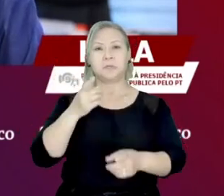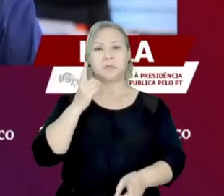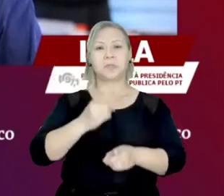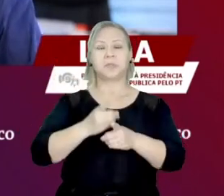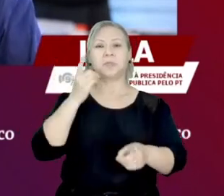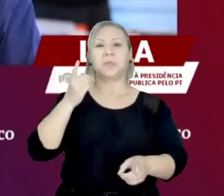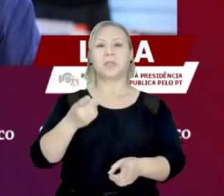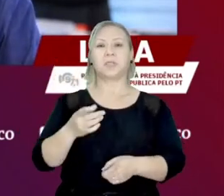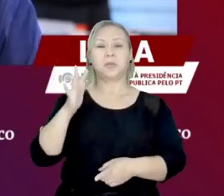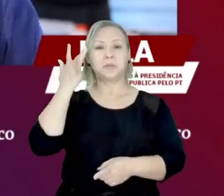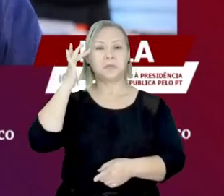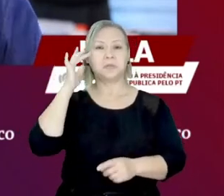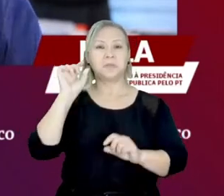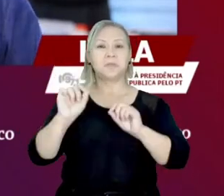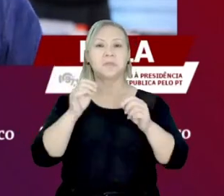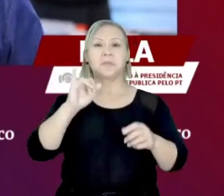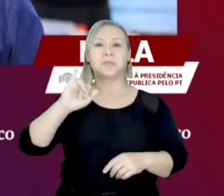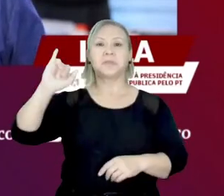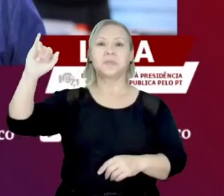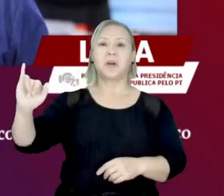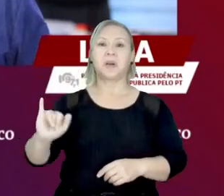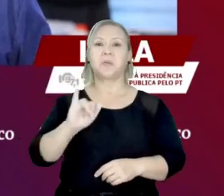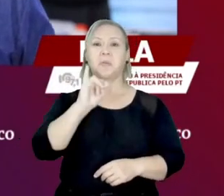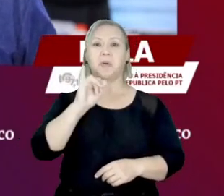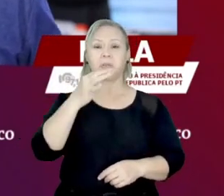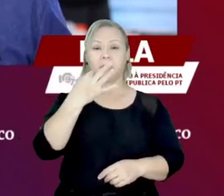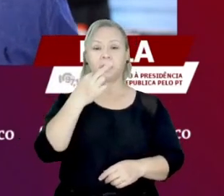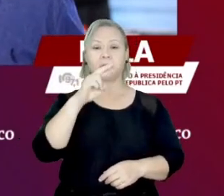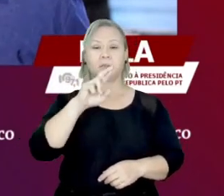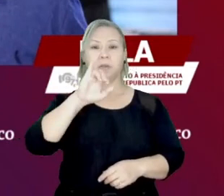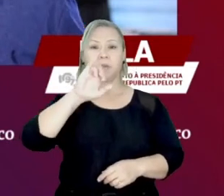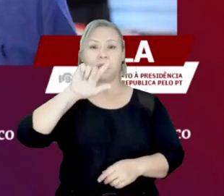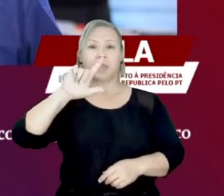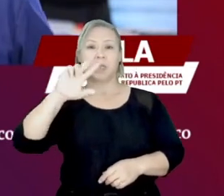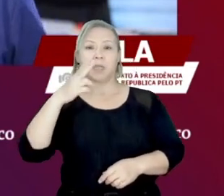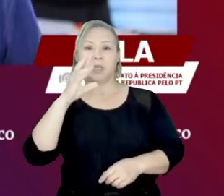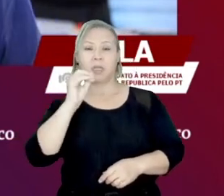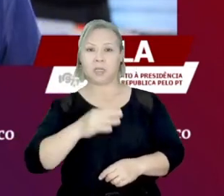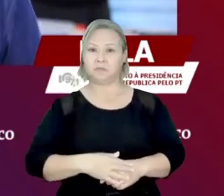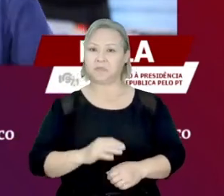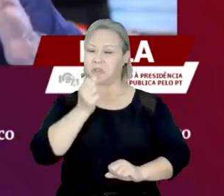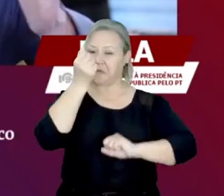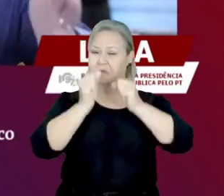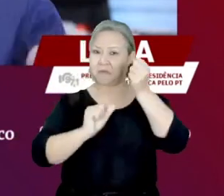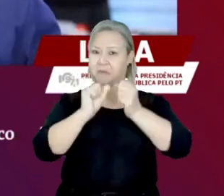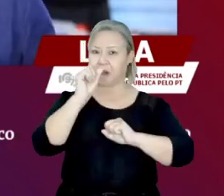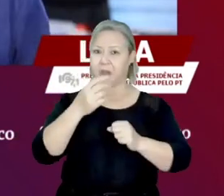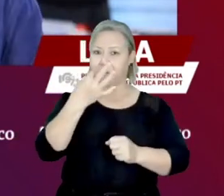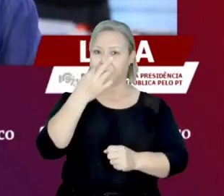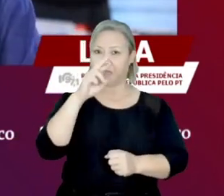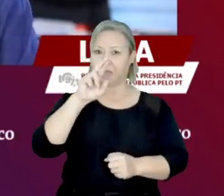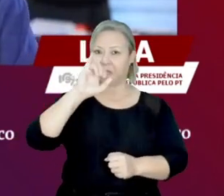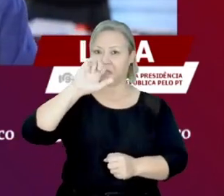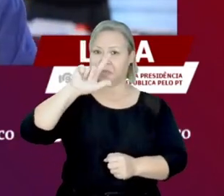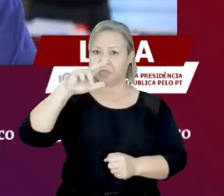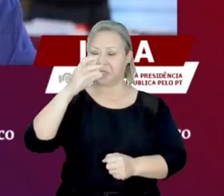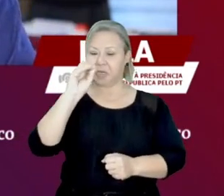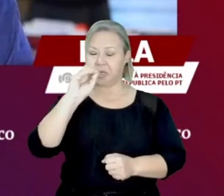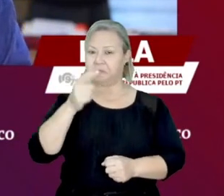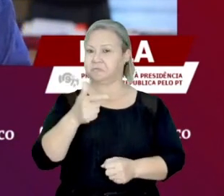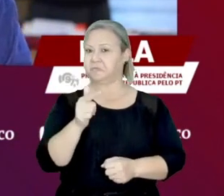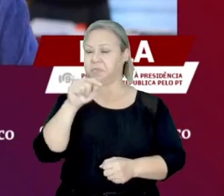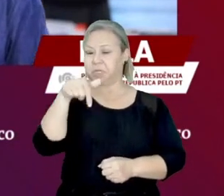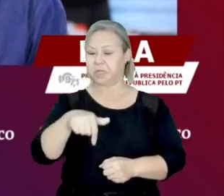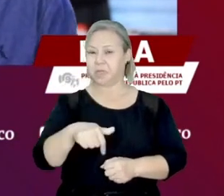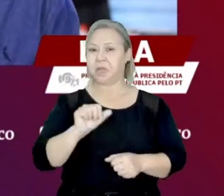Quem fazia trilho era a Siderúrgica Nacional, lá no Rio de Janeiro, que tinha parado de fazer, tinha fechado o departamento da